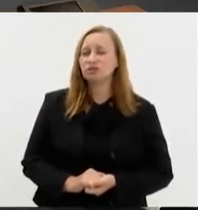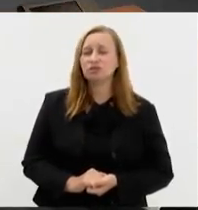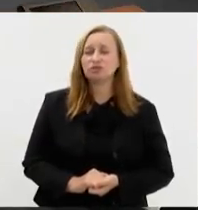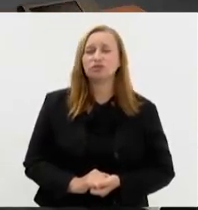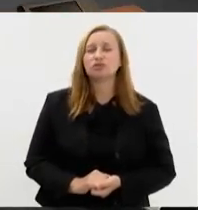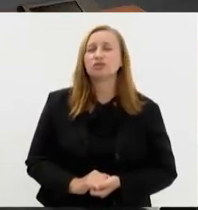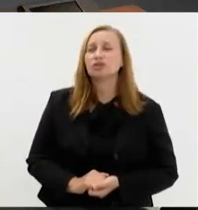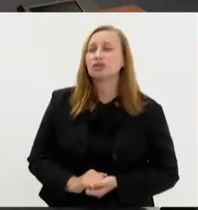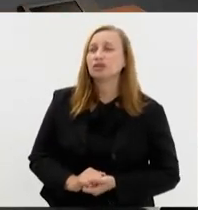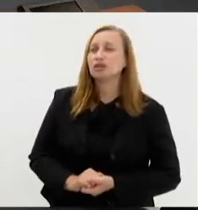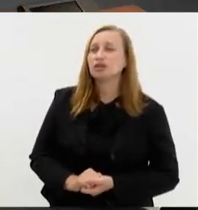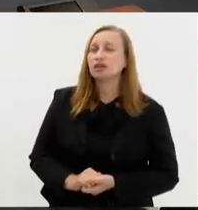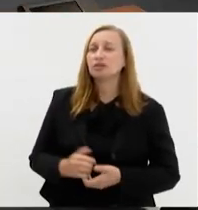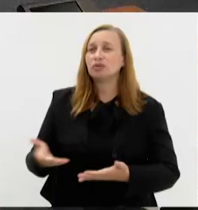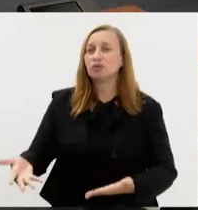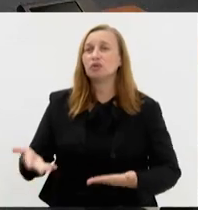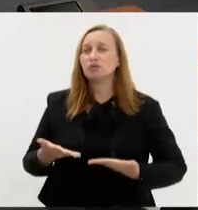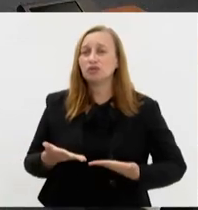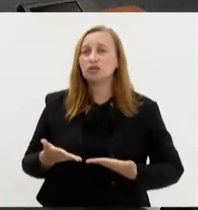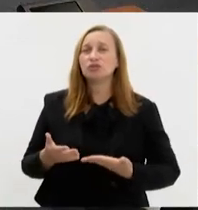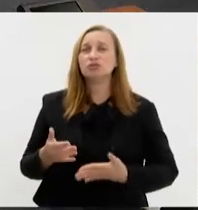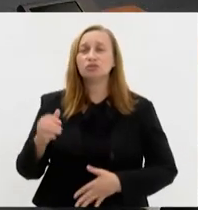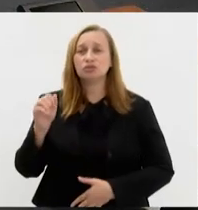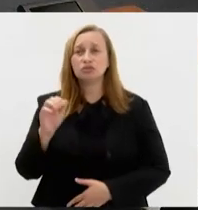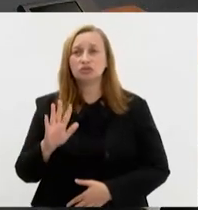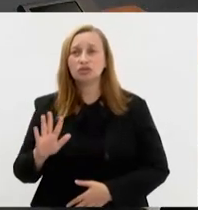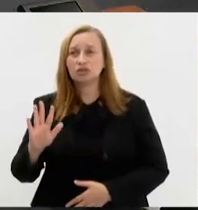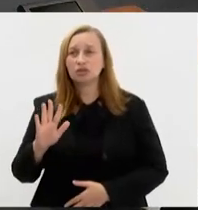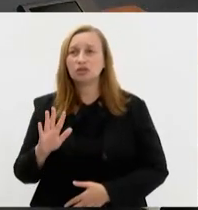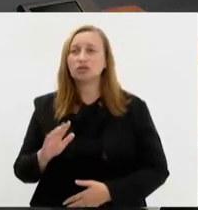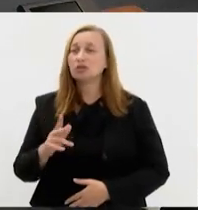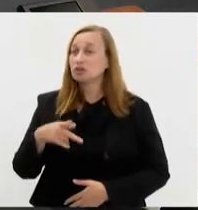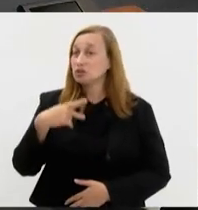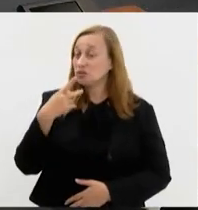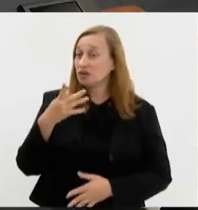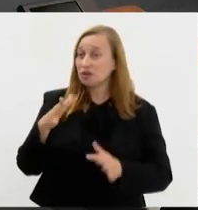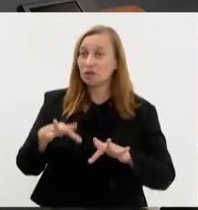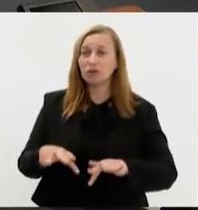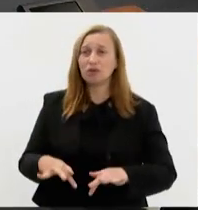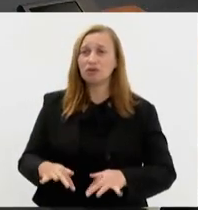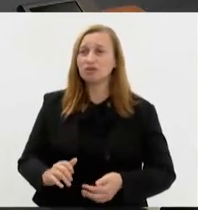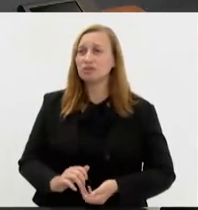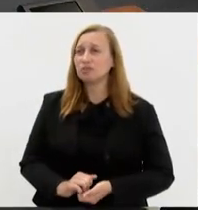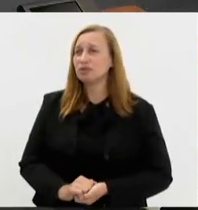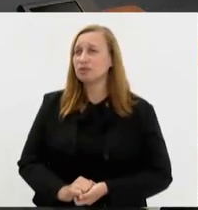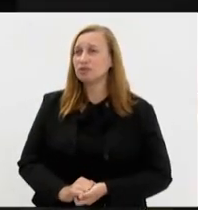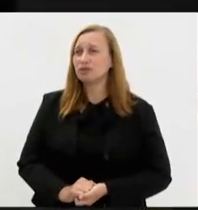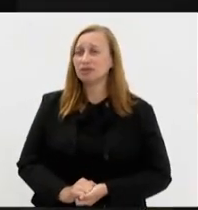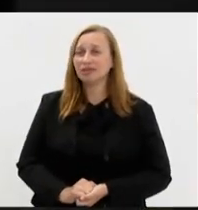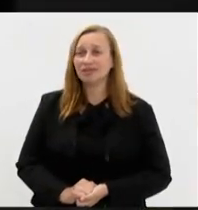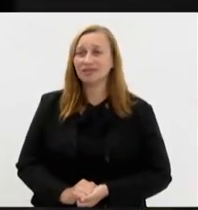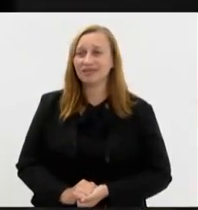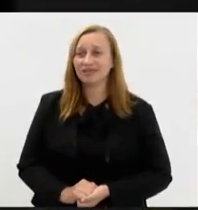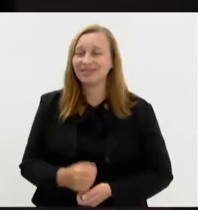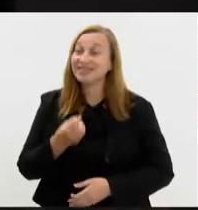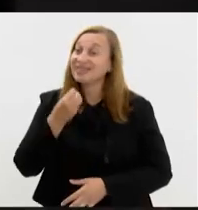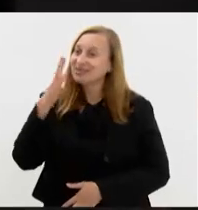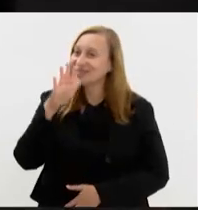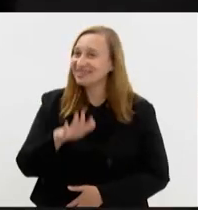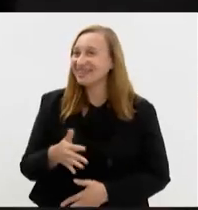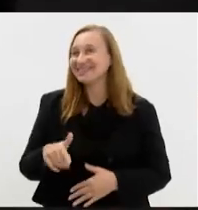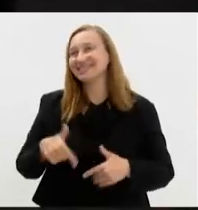Júnior convido o procurador geral para as suas considerações finais boa boa tarde mais uma